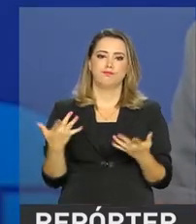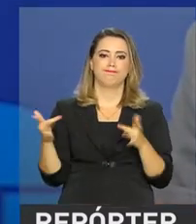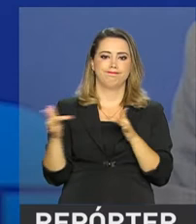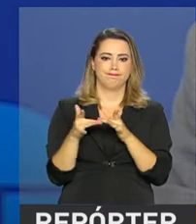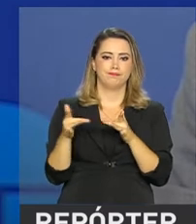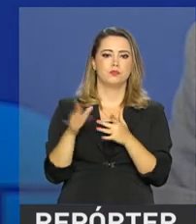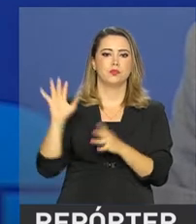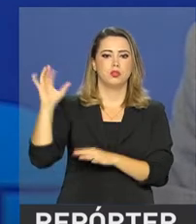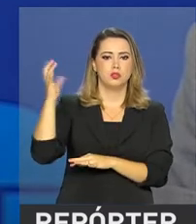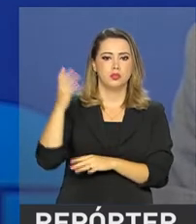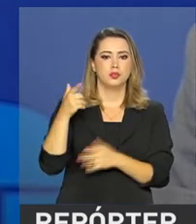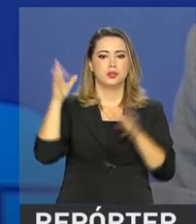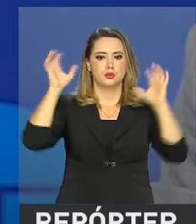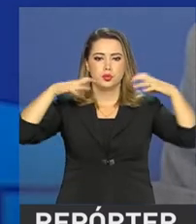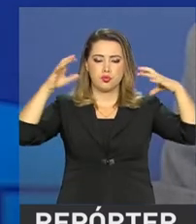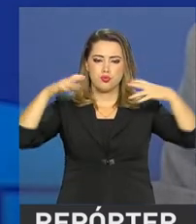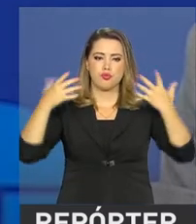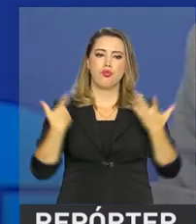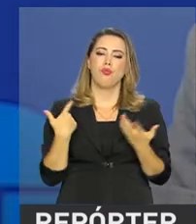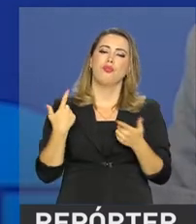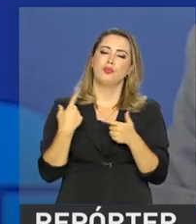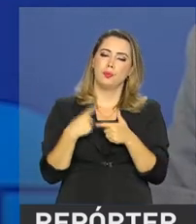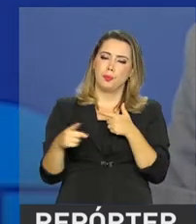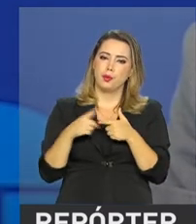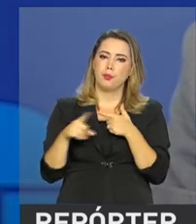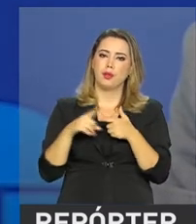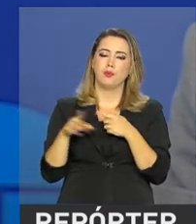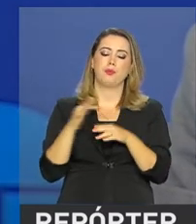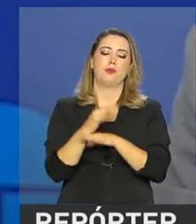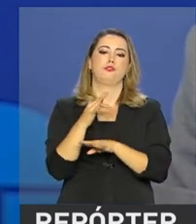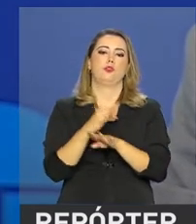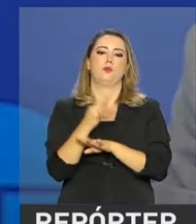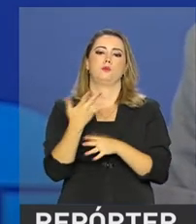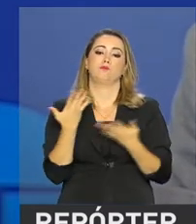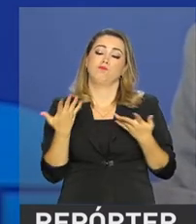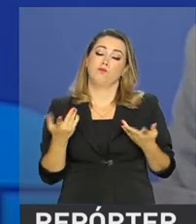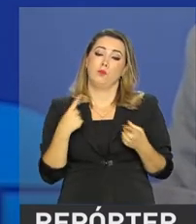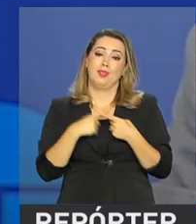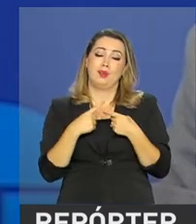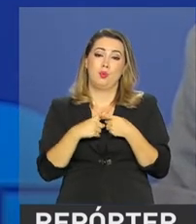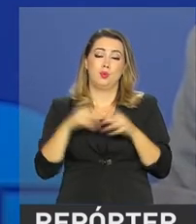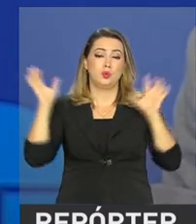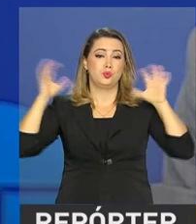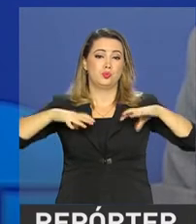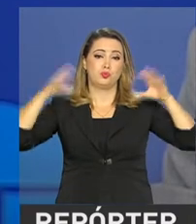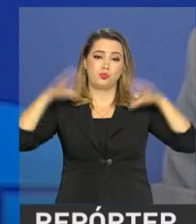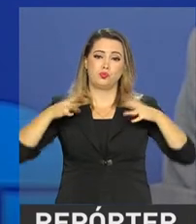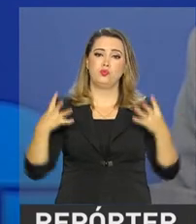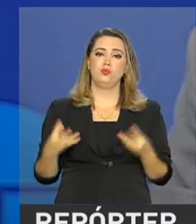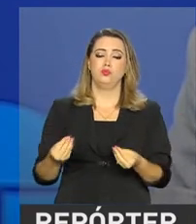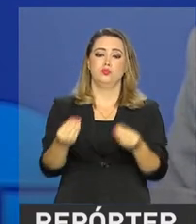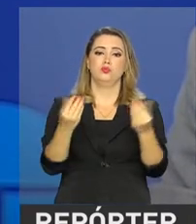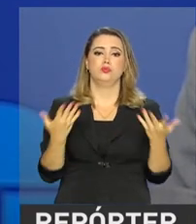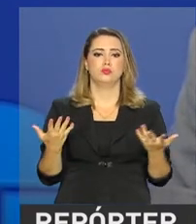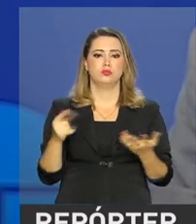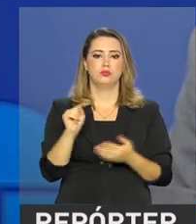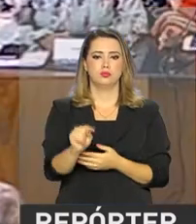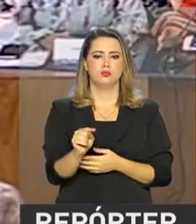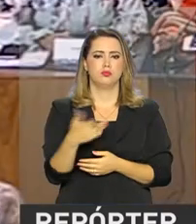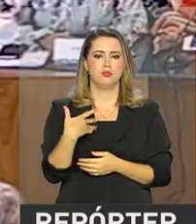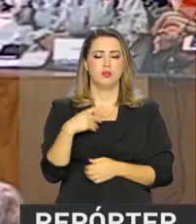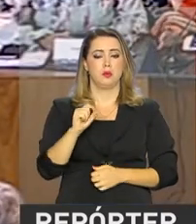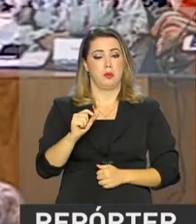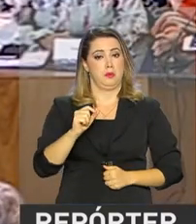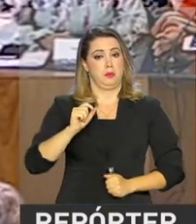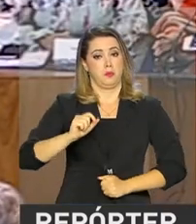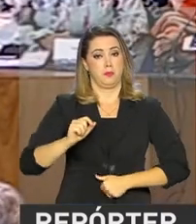conexão direta com relação a esse aspecto da abstenção, tendo em vista as chuvas fortes no Amazonas. Olha,